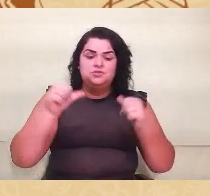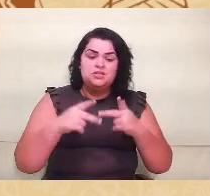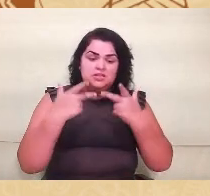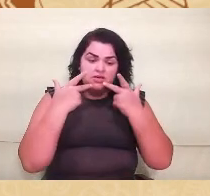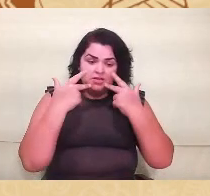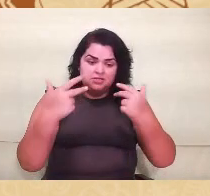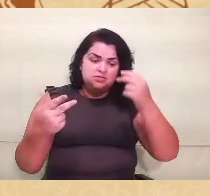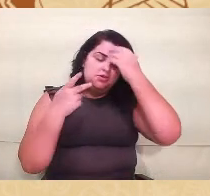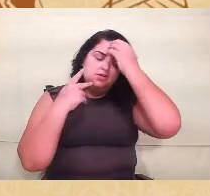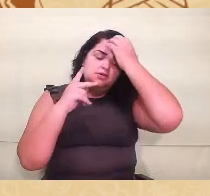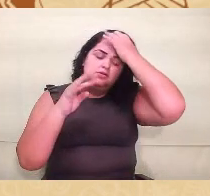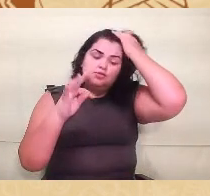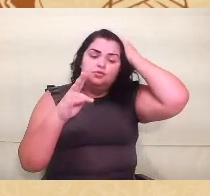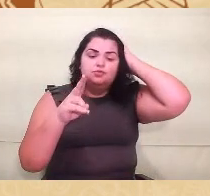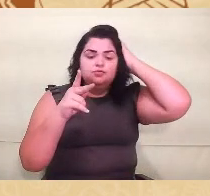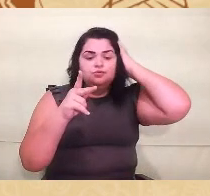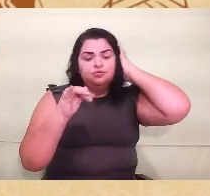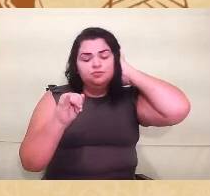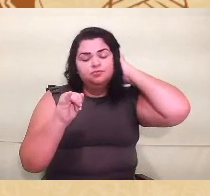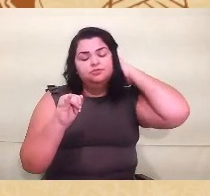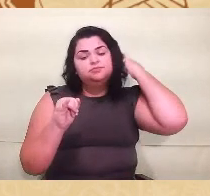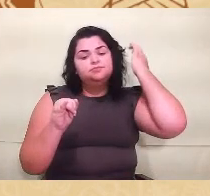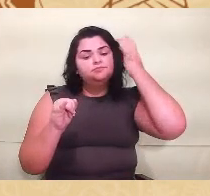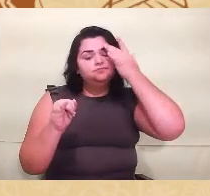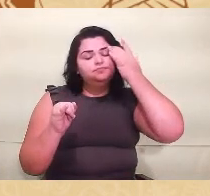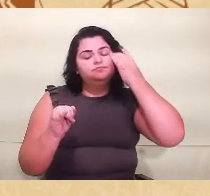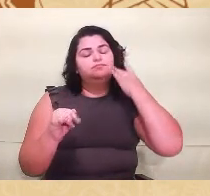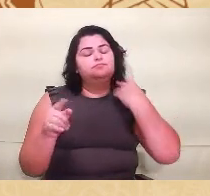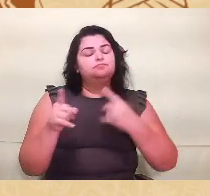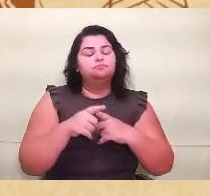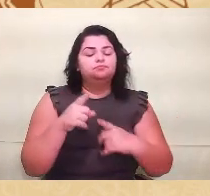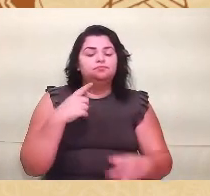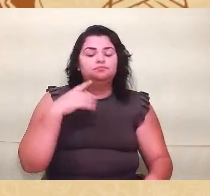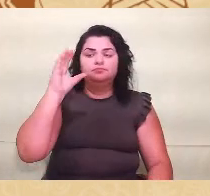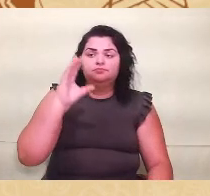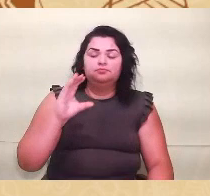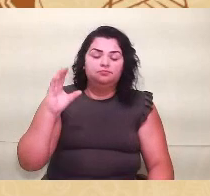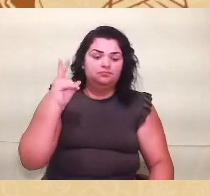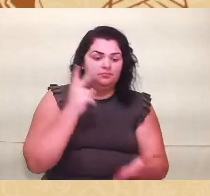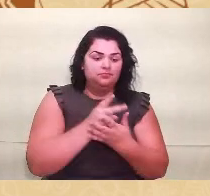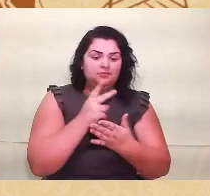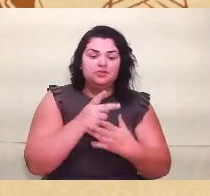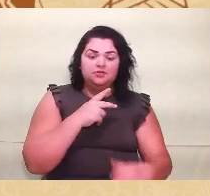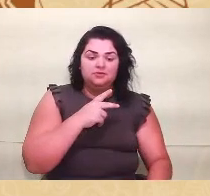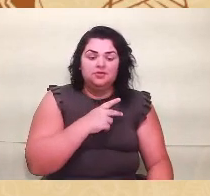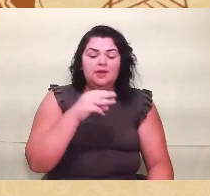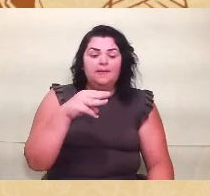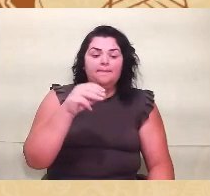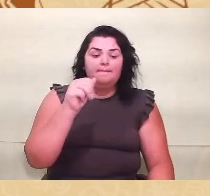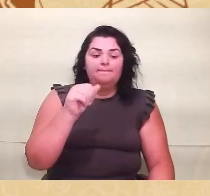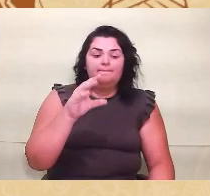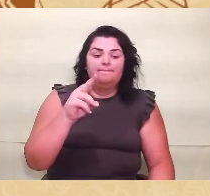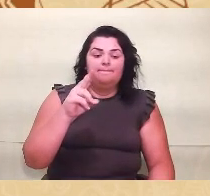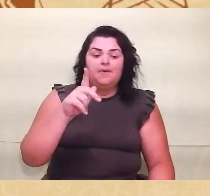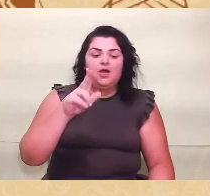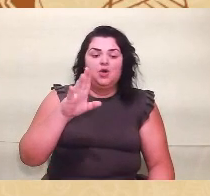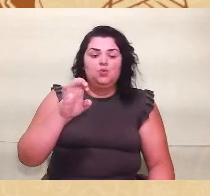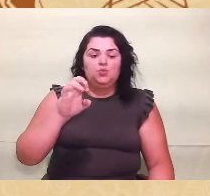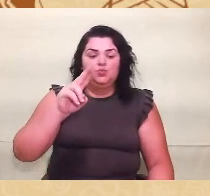tupi, dos botocudos, também que usavam o botoque, que são os macugê. Havia o processo